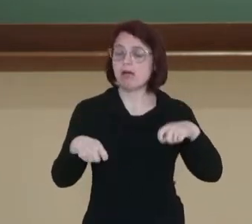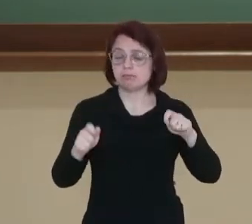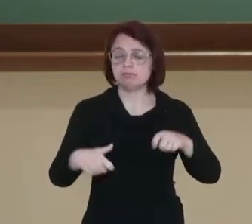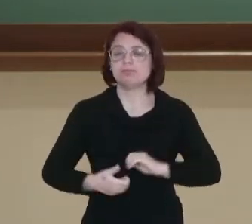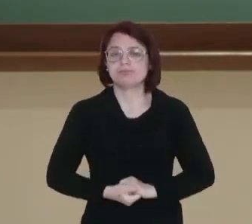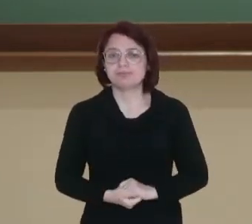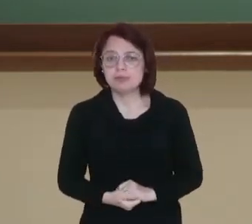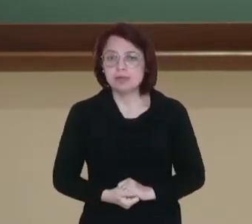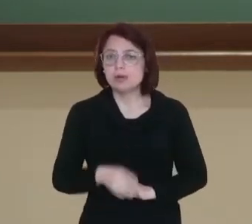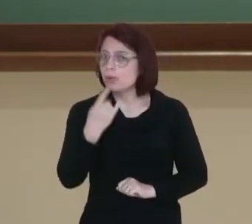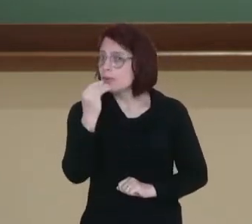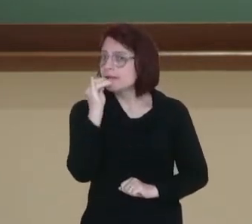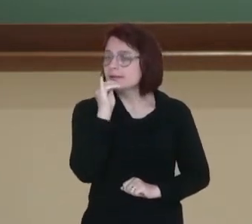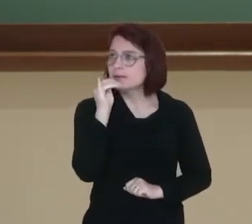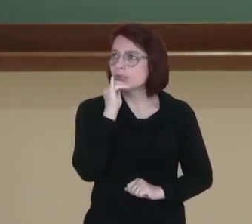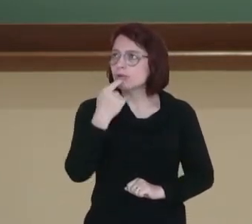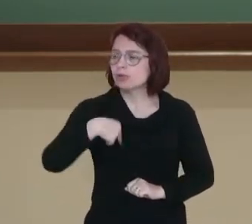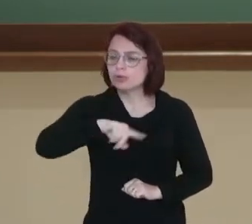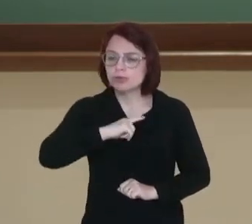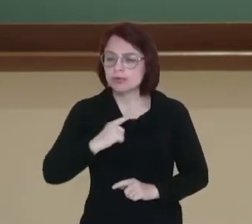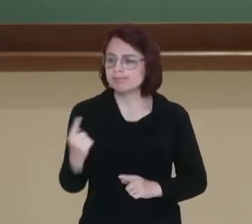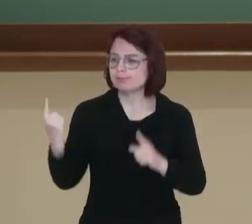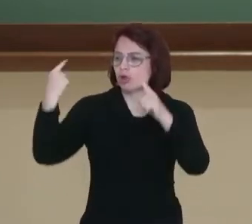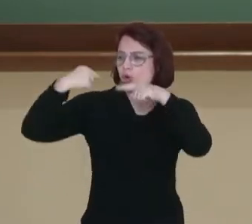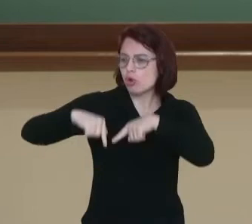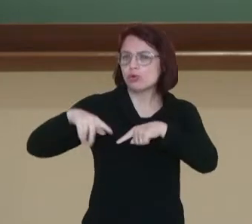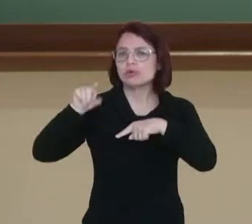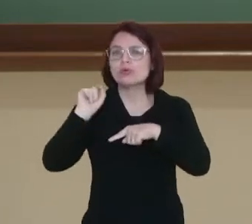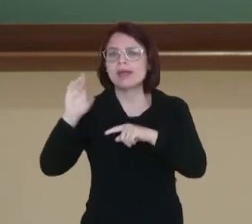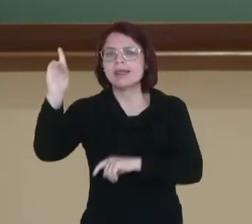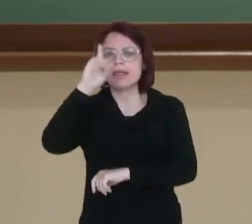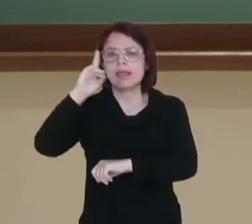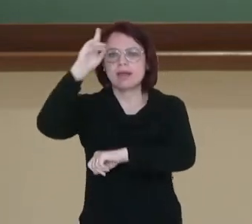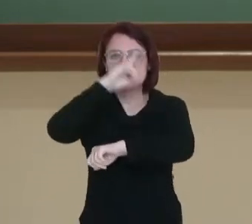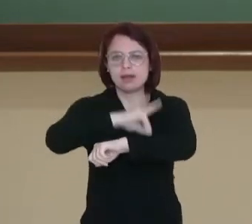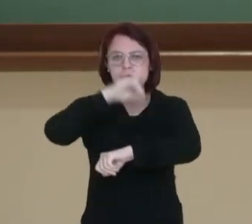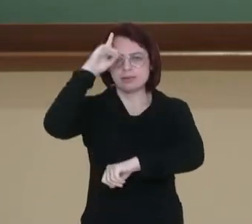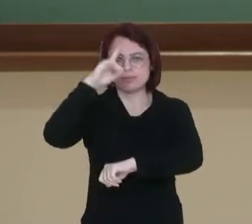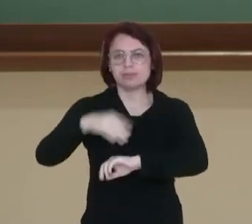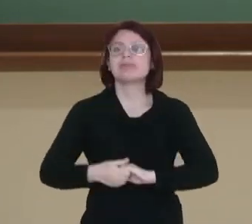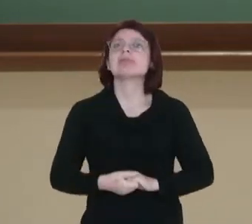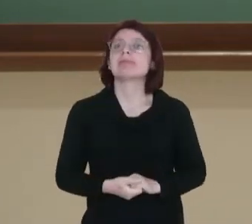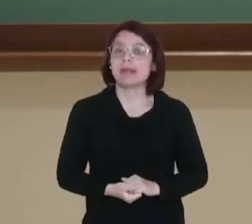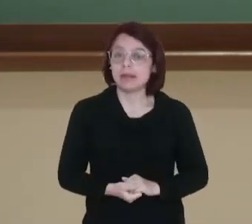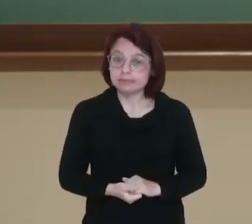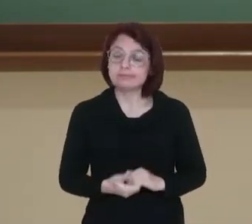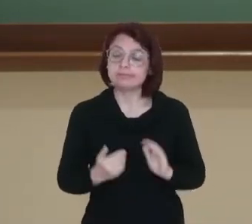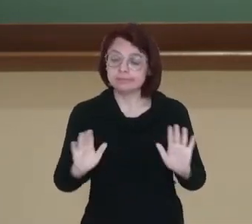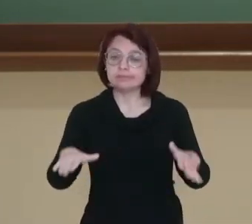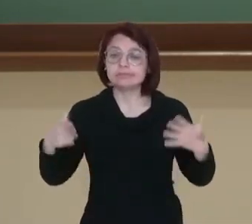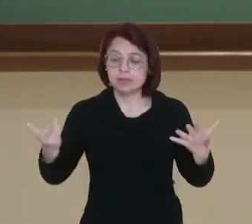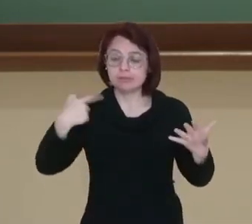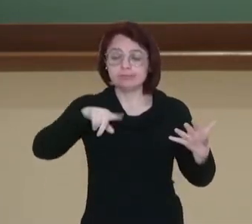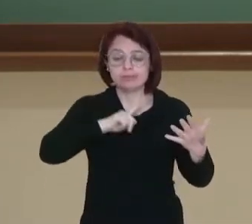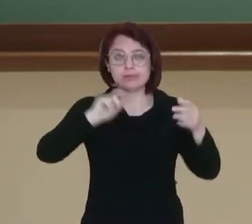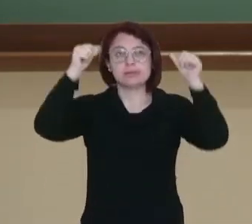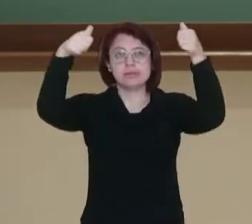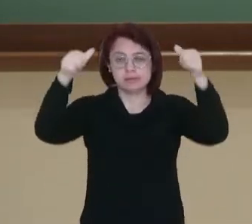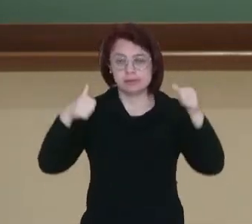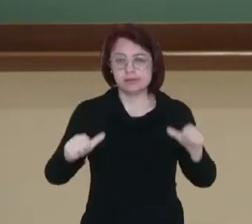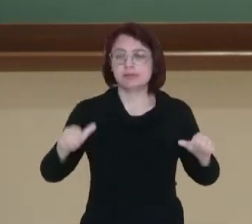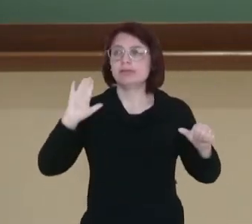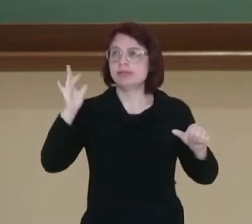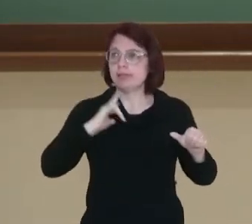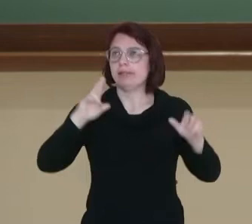por exemplo, combate ao mosquito da dengue. Então, vou fazer ali um cartaz de campanha, já tenho o tema, aí eu